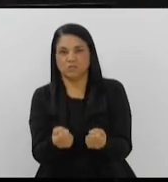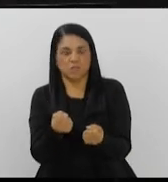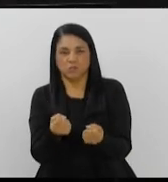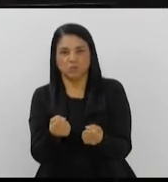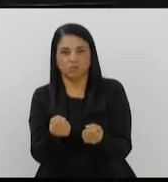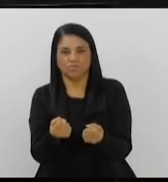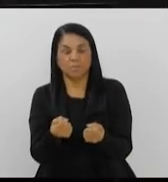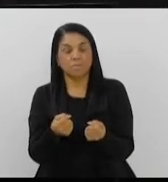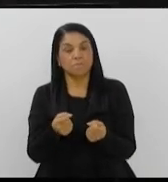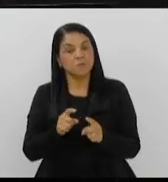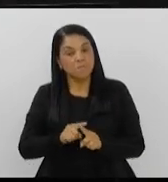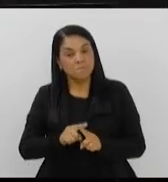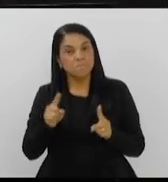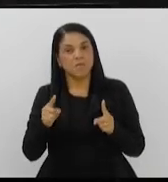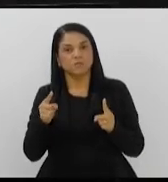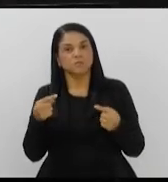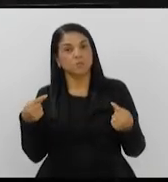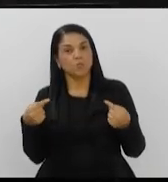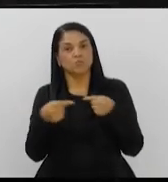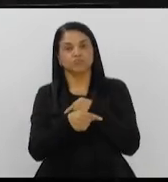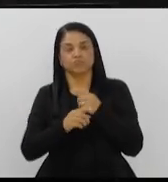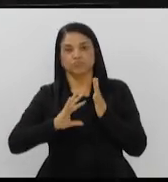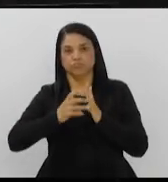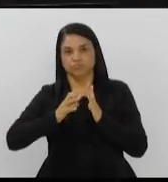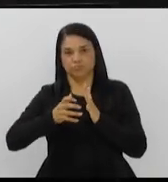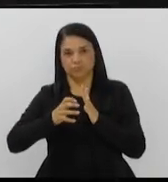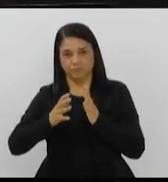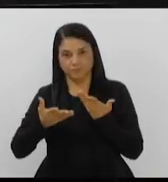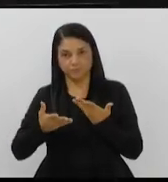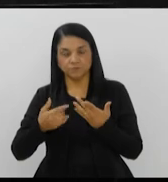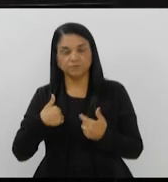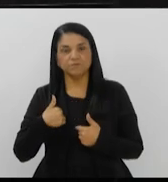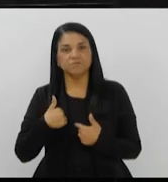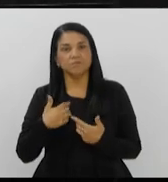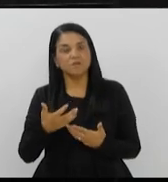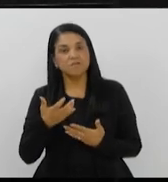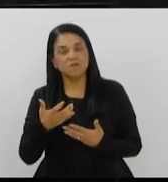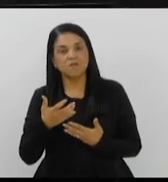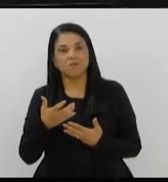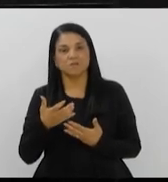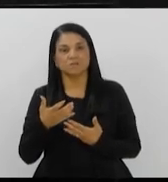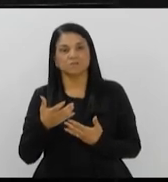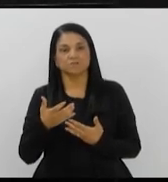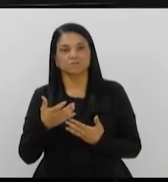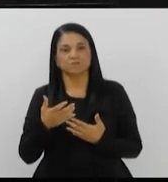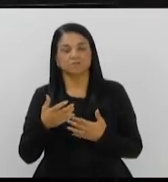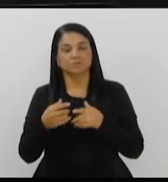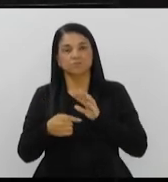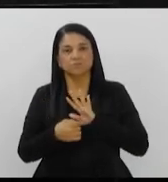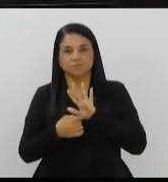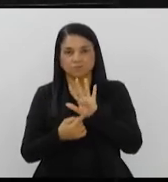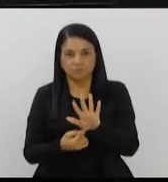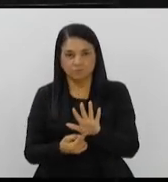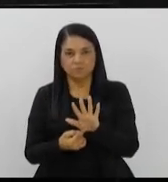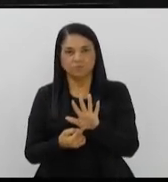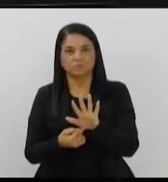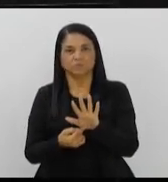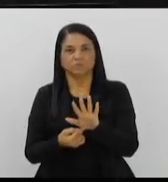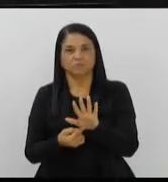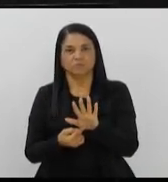adversários políticos. Então, eu quero, de antemão, aqui ressaltar